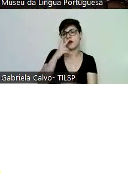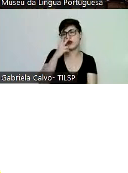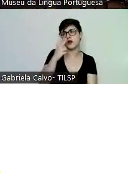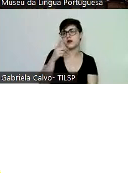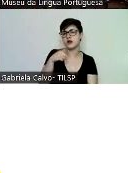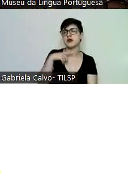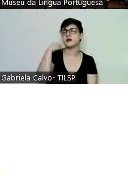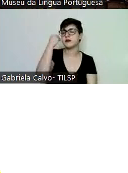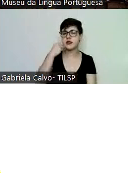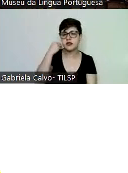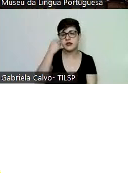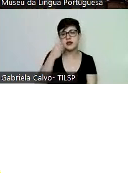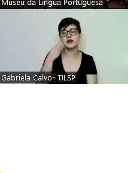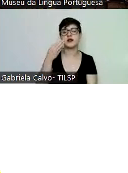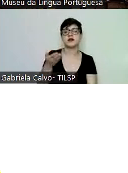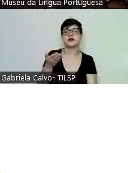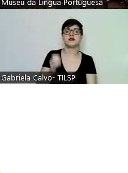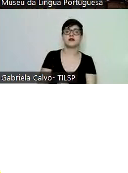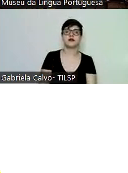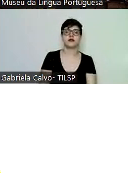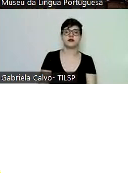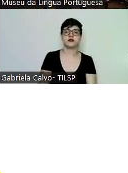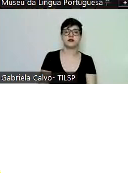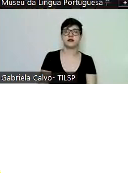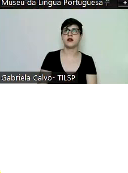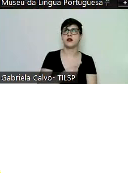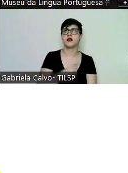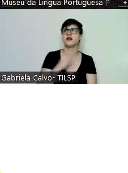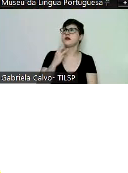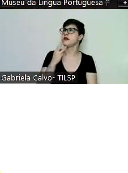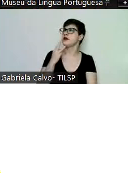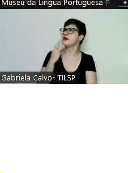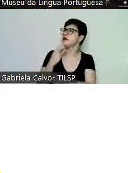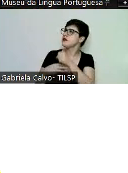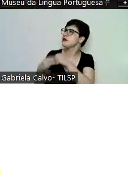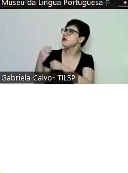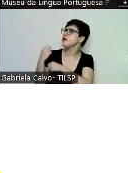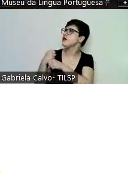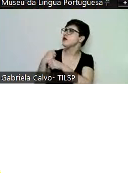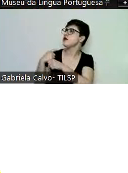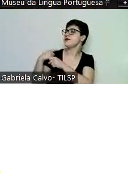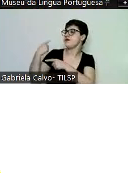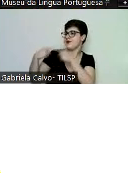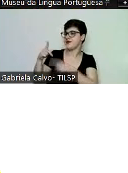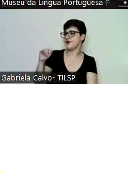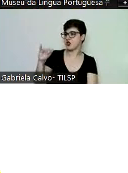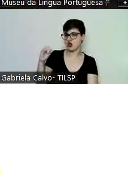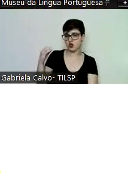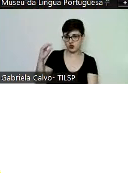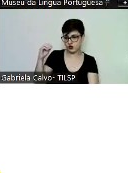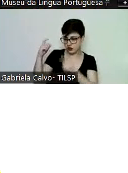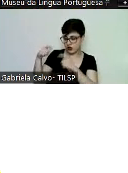experiência aí de três anos ou antes até do debate em Kyoto a parte mais